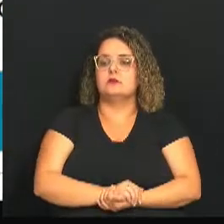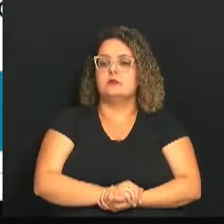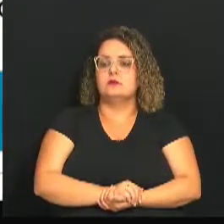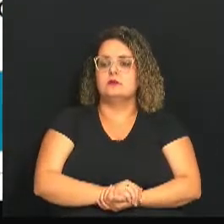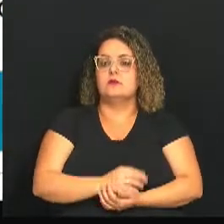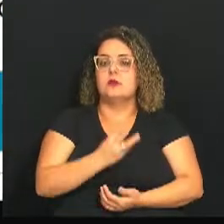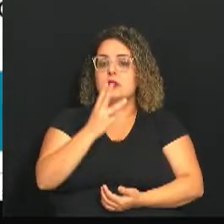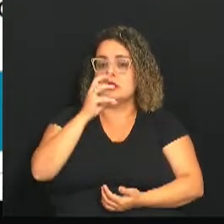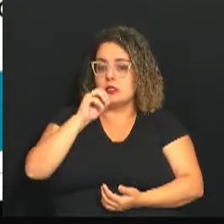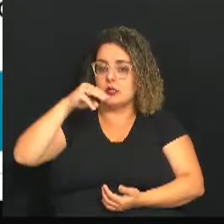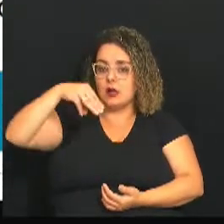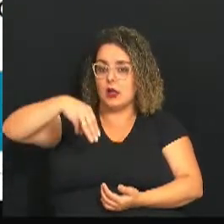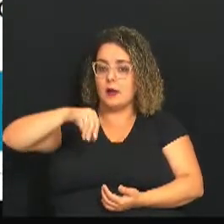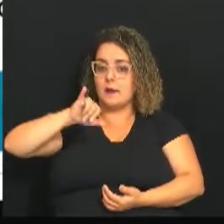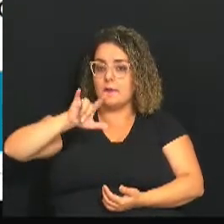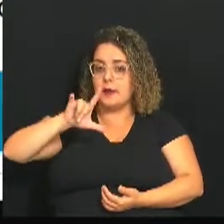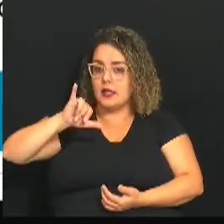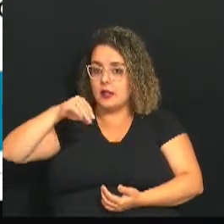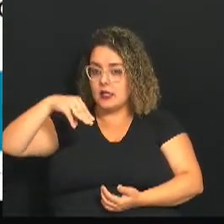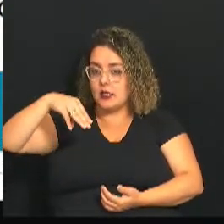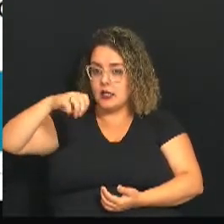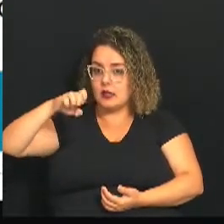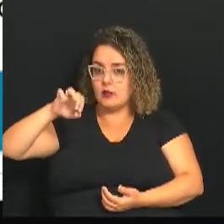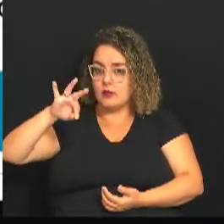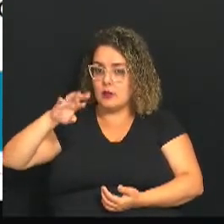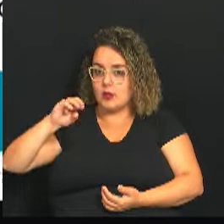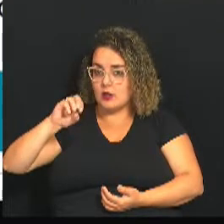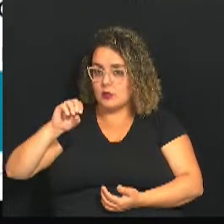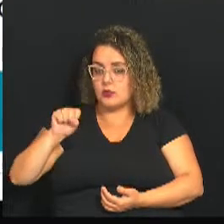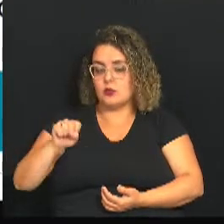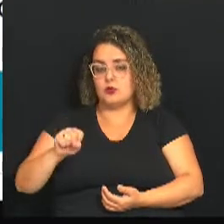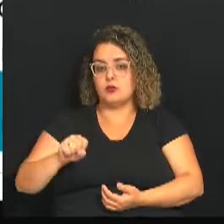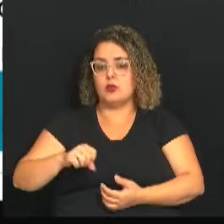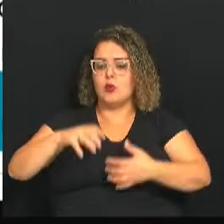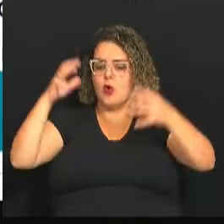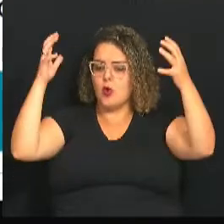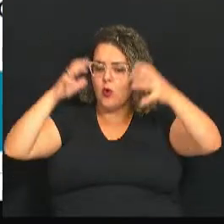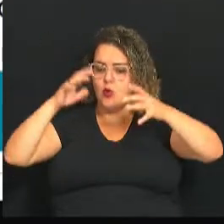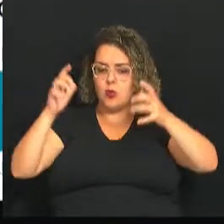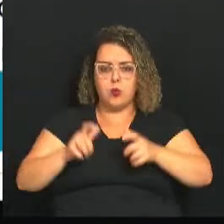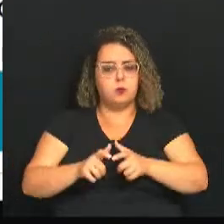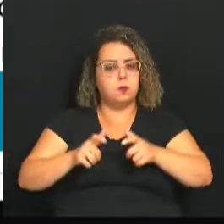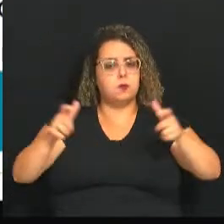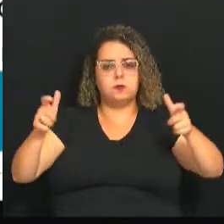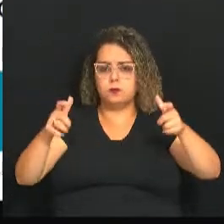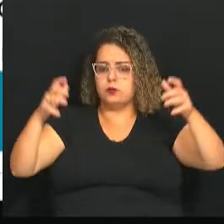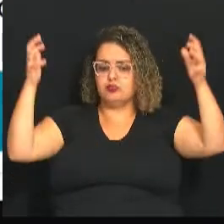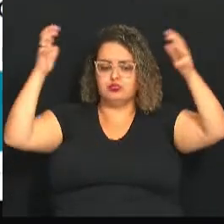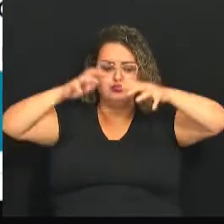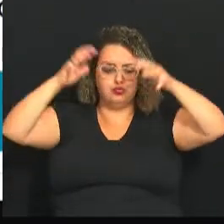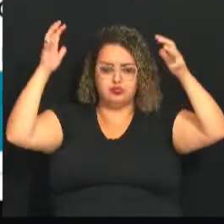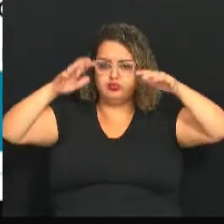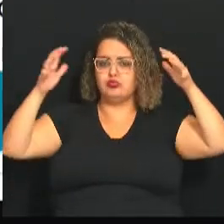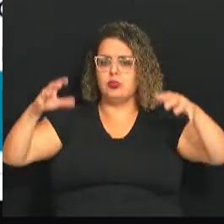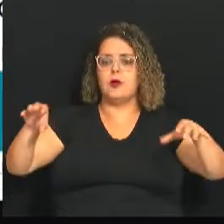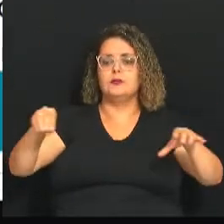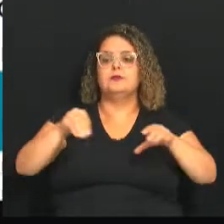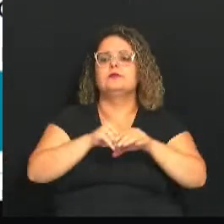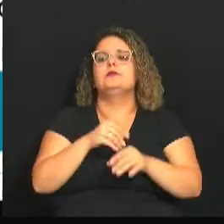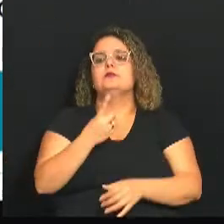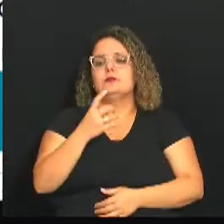milímetros, já é uma chuva extrema aqui para a região de Campinas, porque está dentro desses